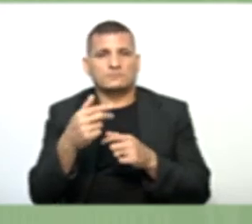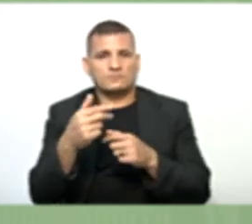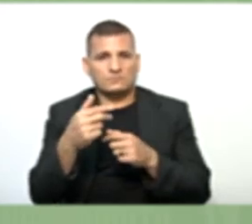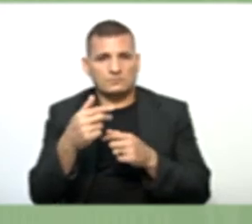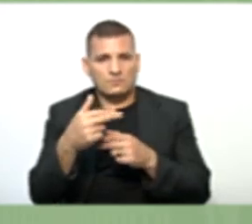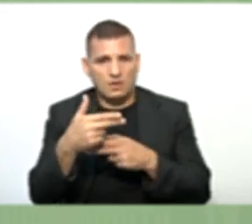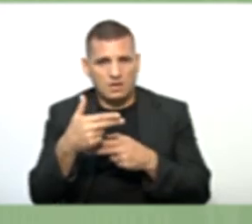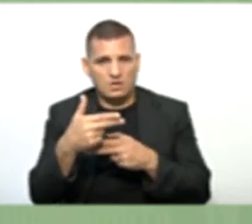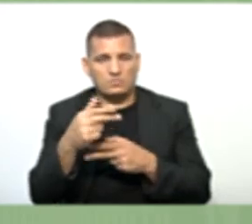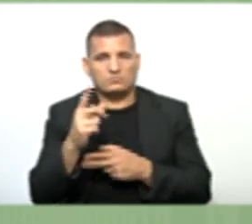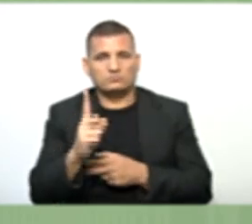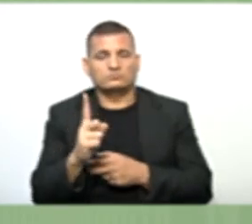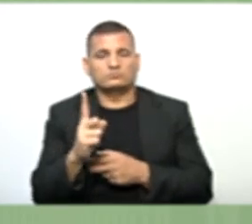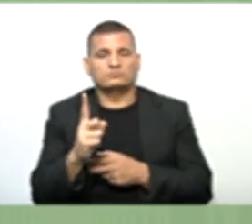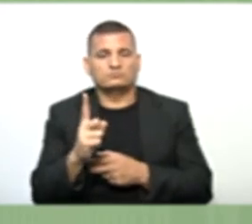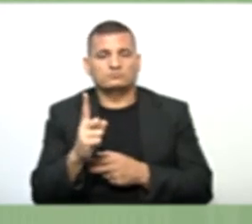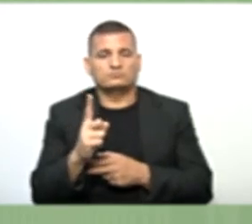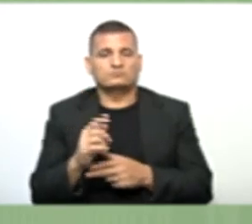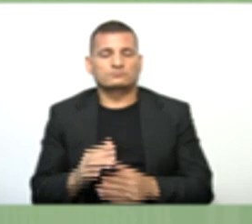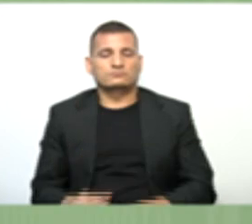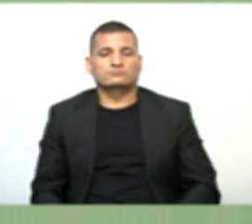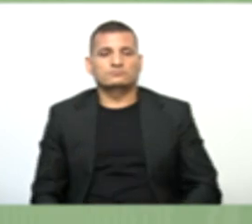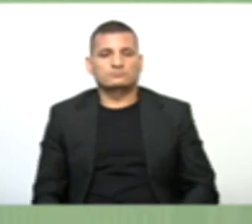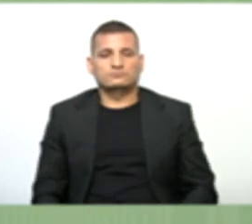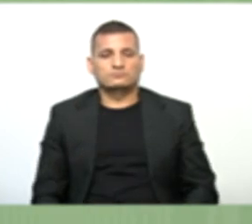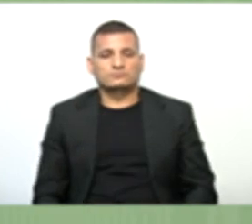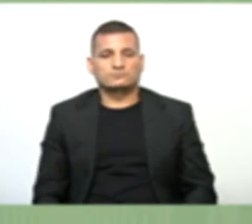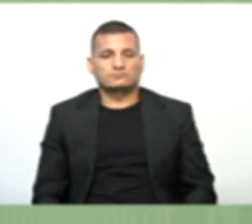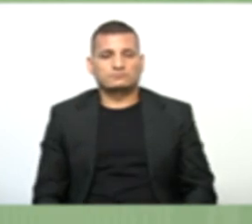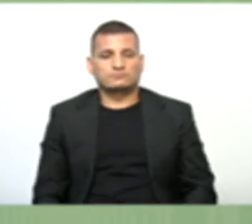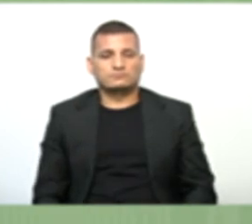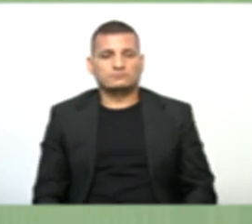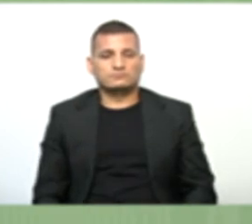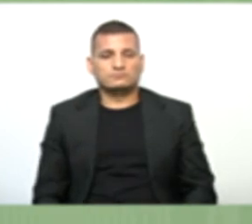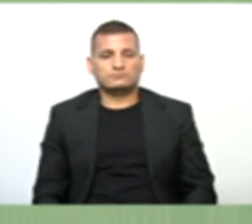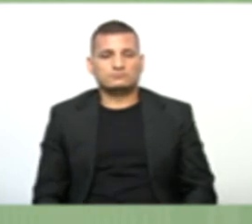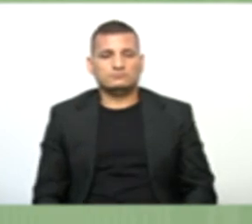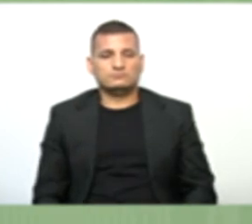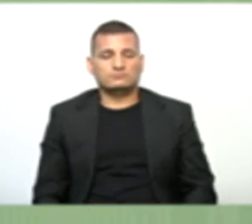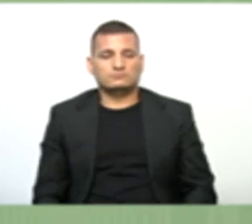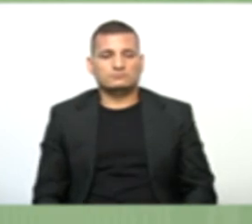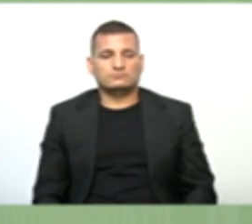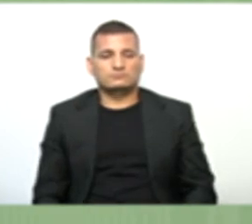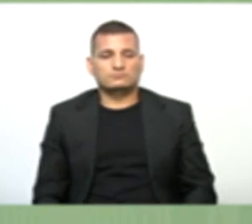corrigir depois isso nos slides, para vocês não ficarem com essa informação equivocada, tá?